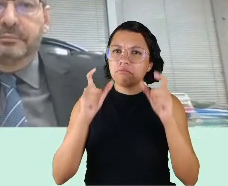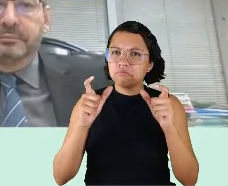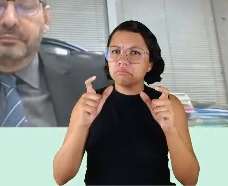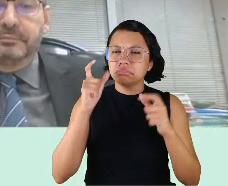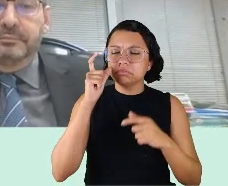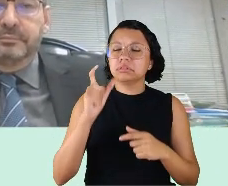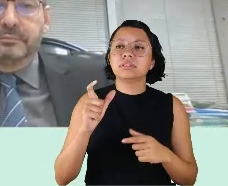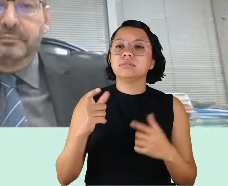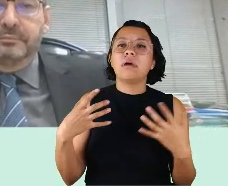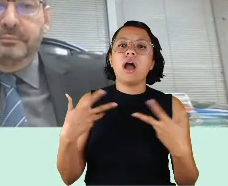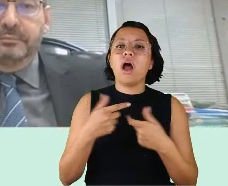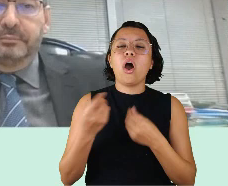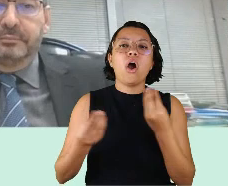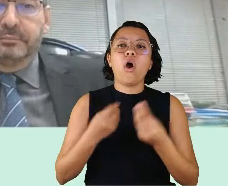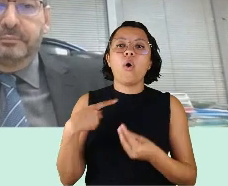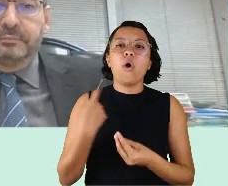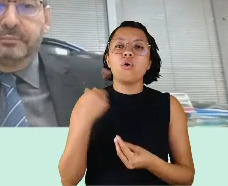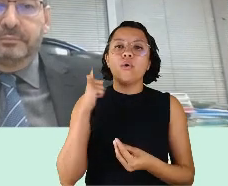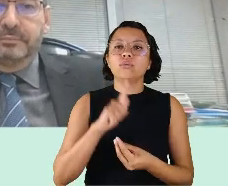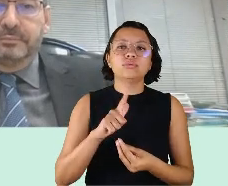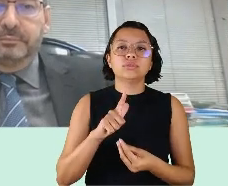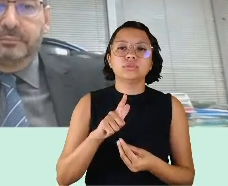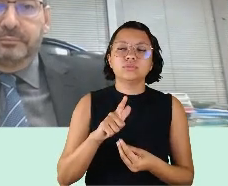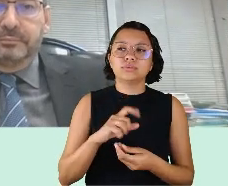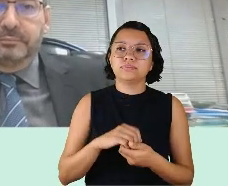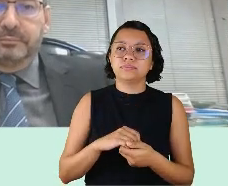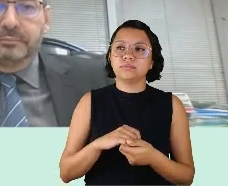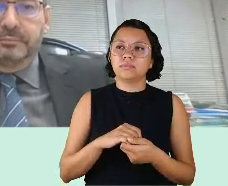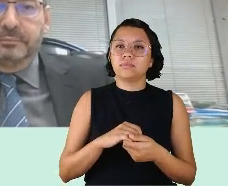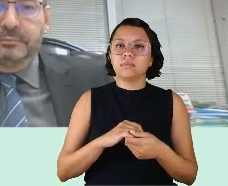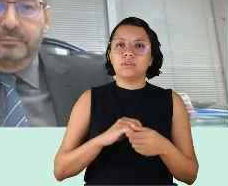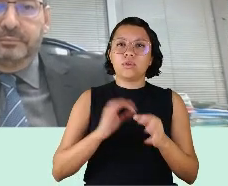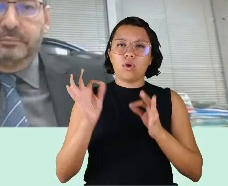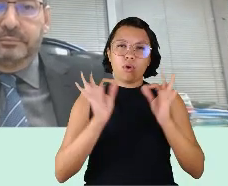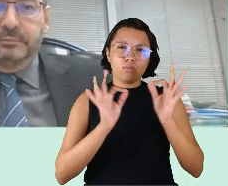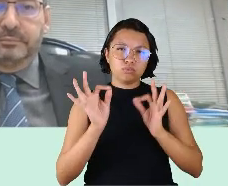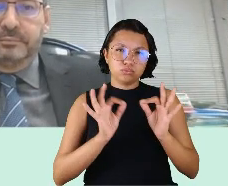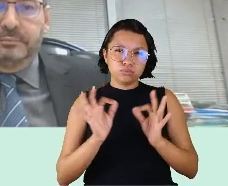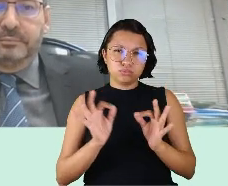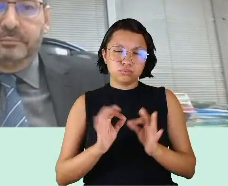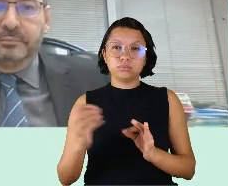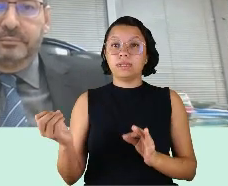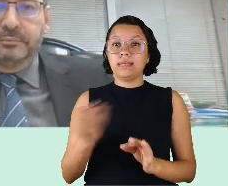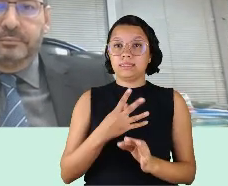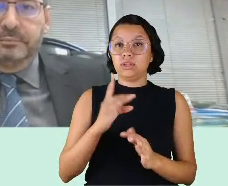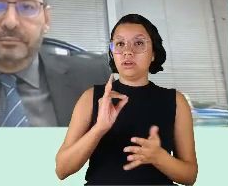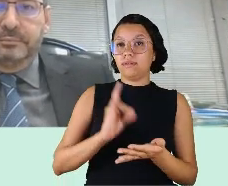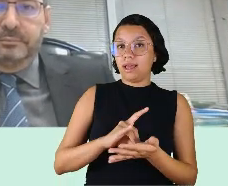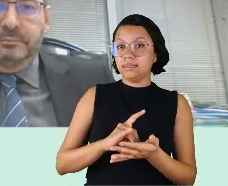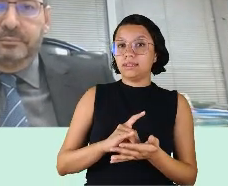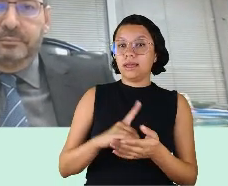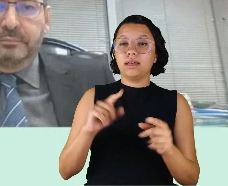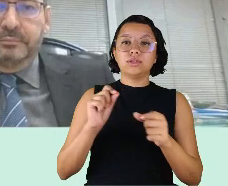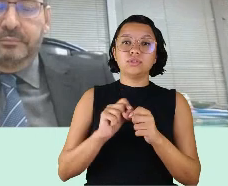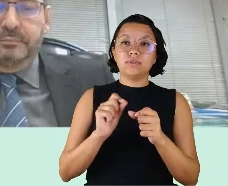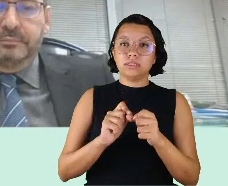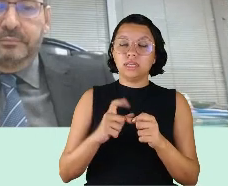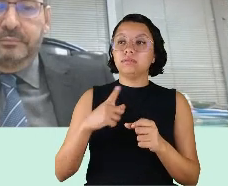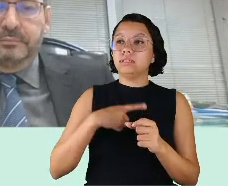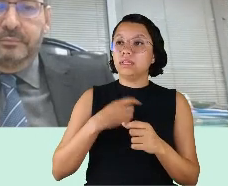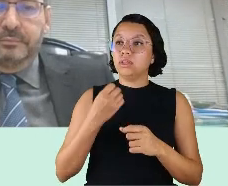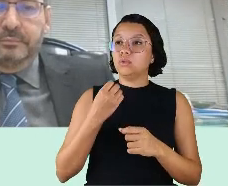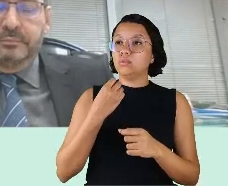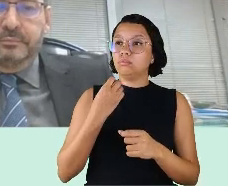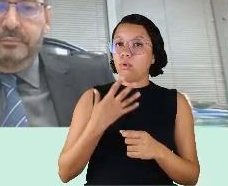de fato, como nós conseguimos nos moldar essa nova realidade, tendo